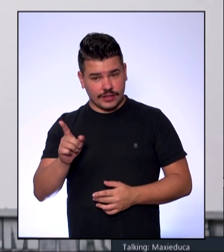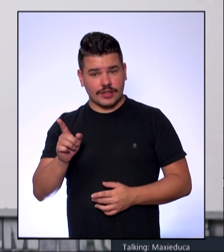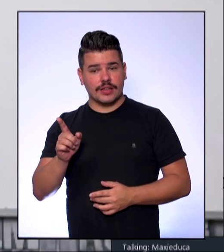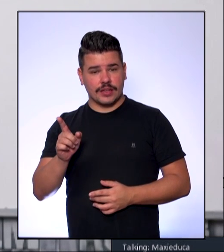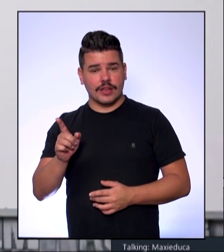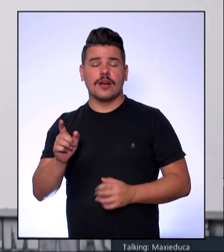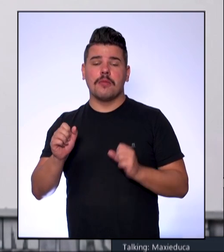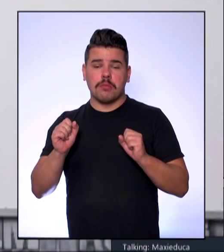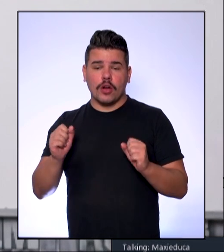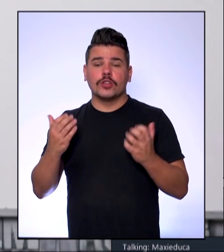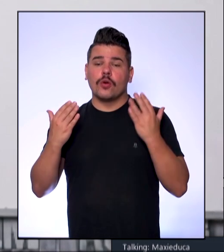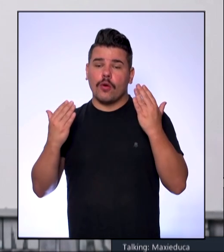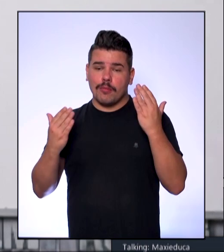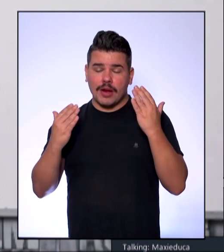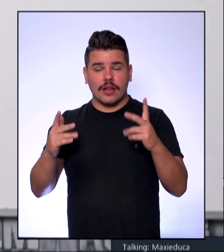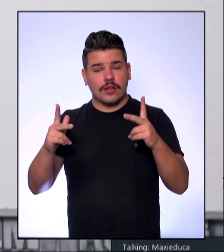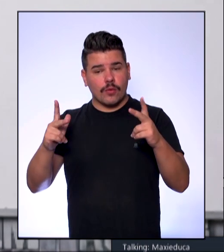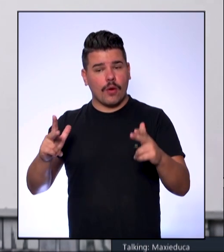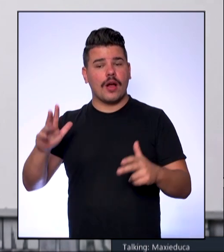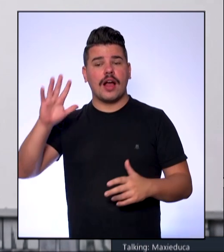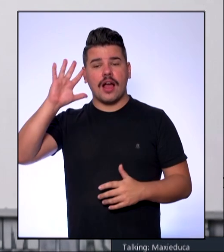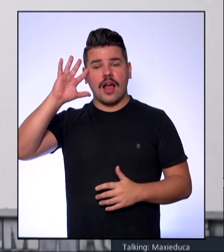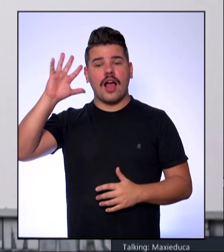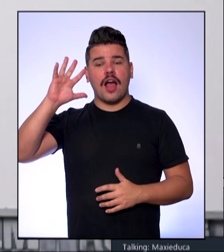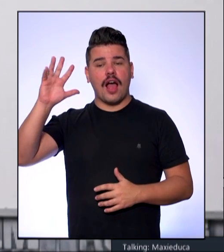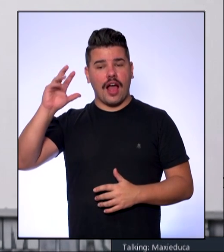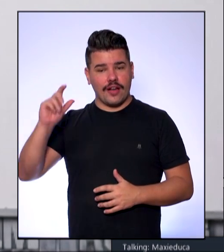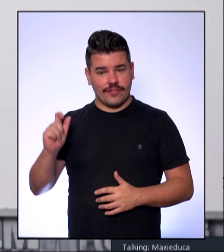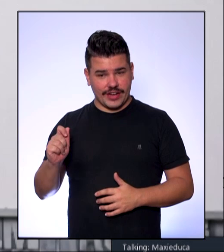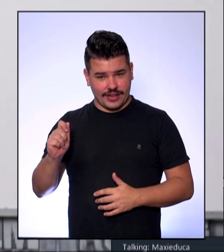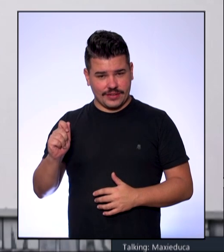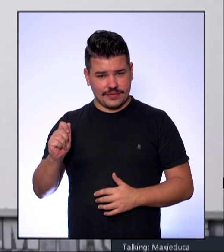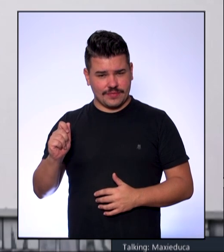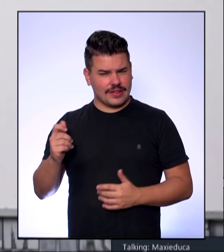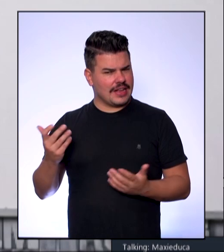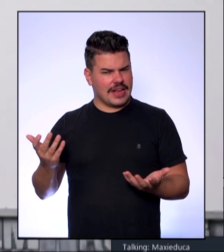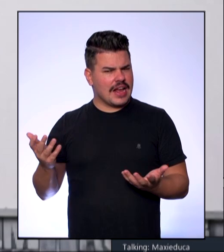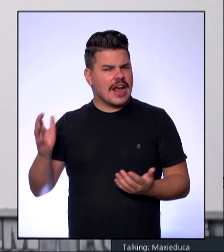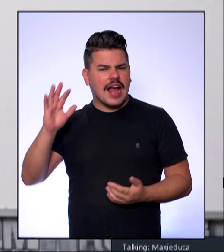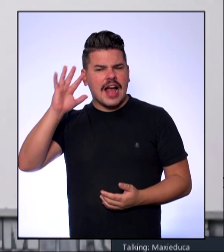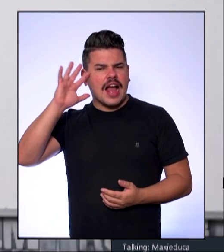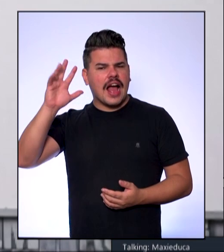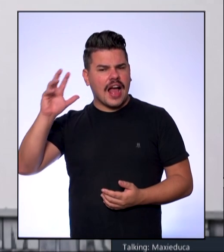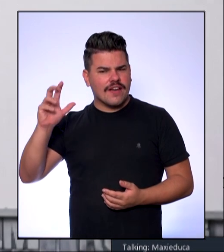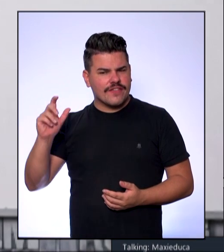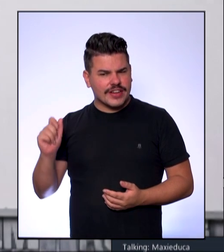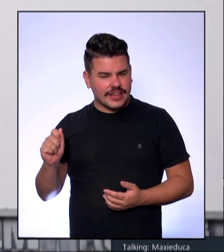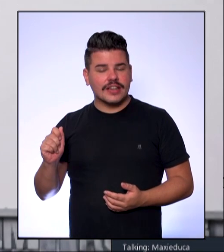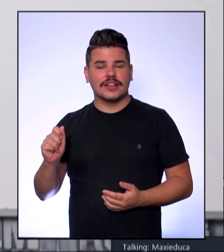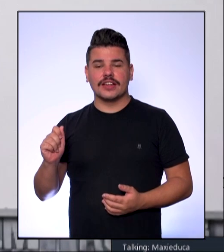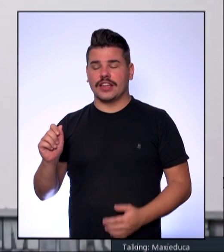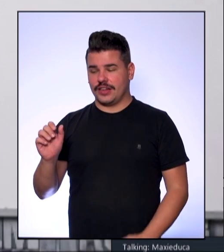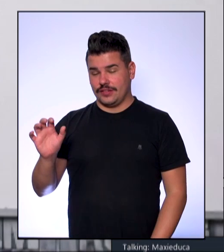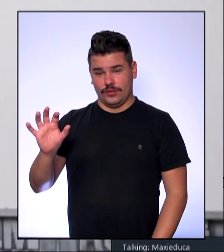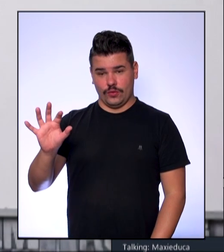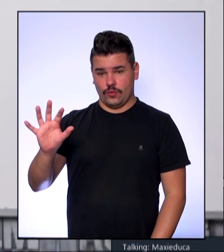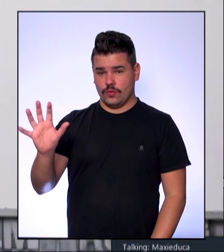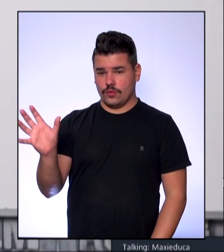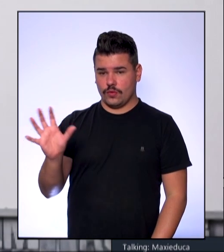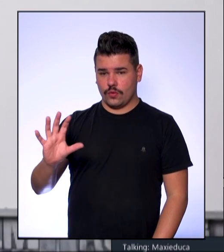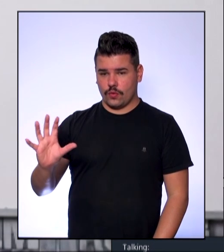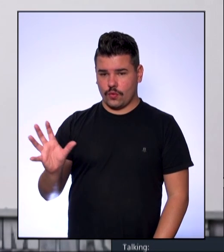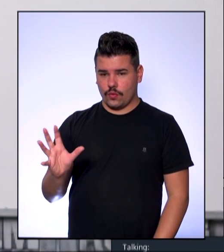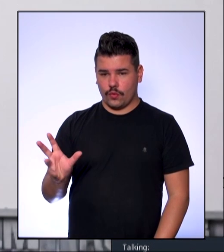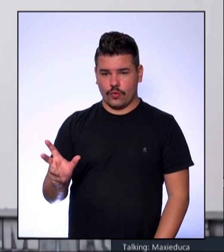à África. Quando eu falo África, eu estou falando daquele gigantesco